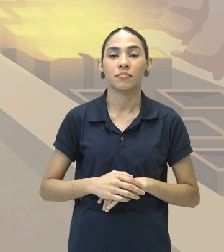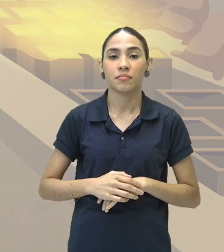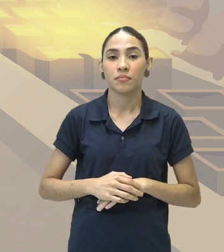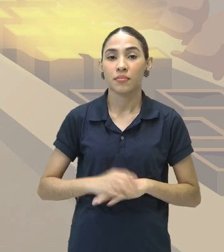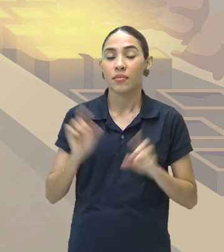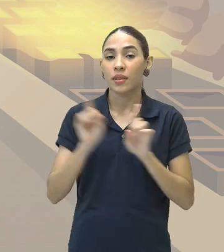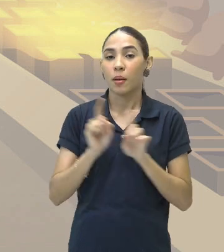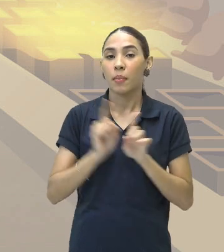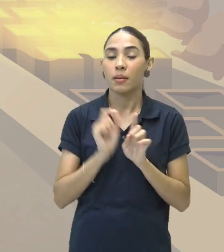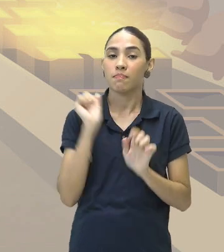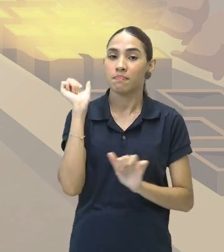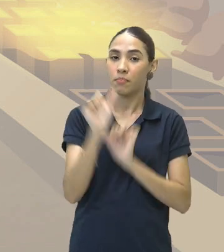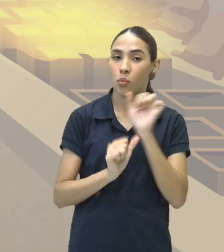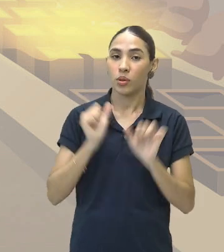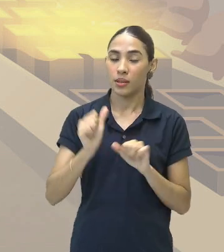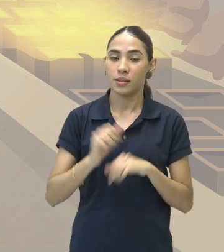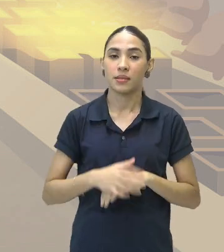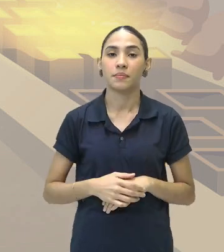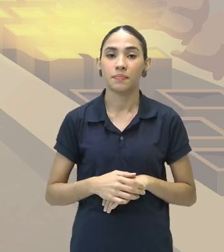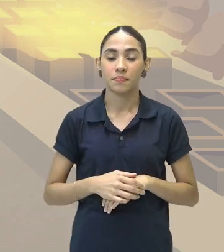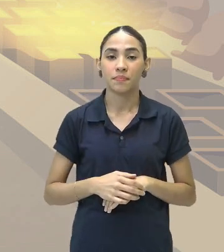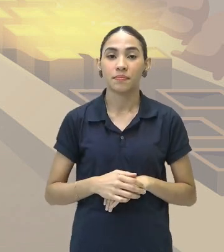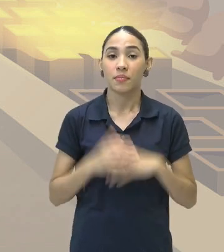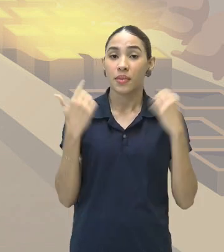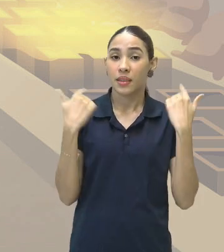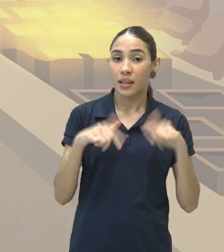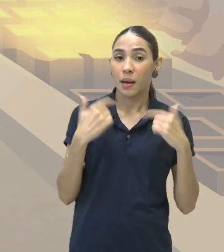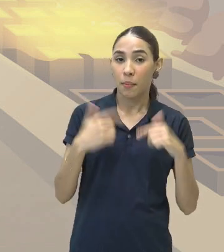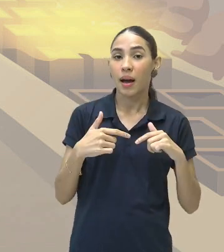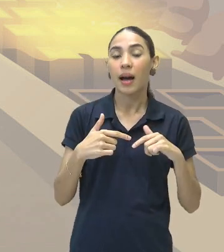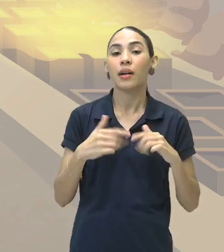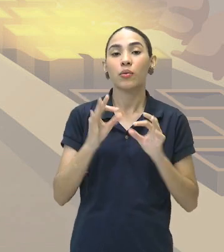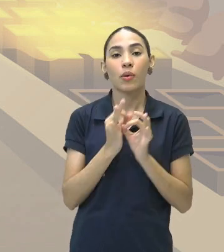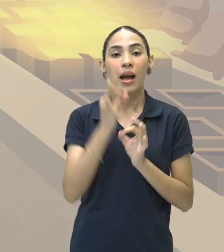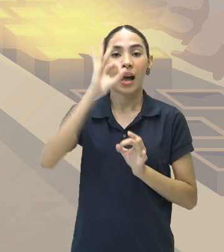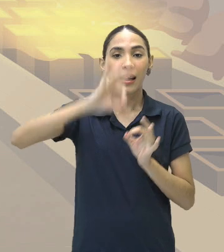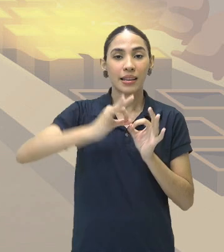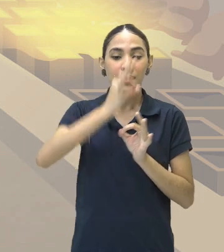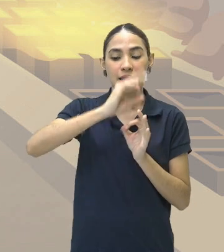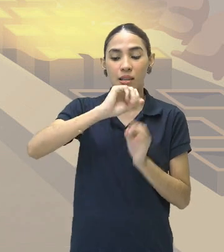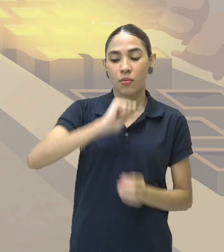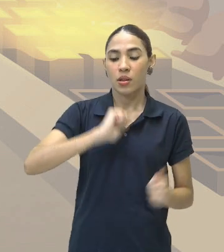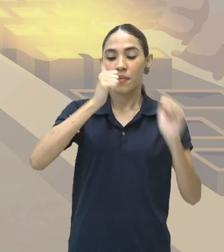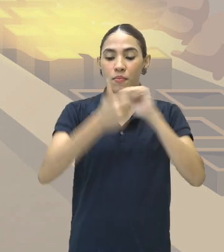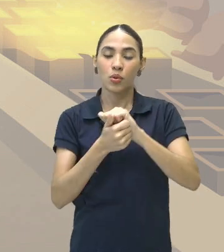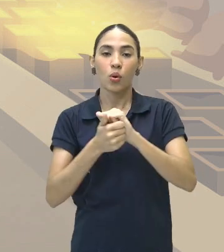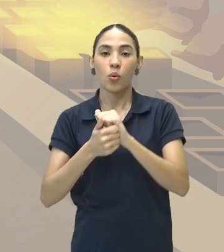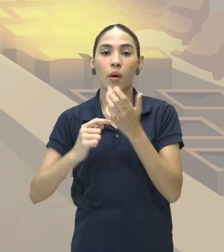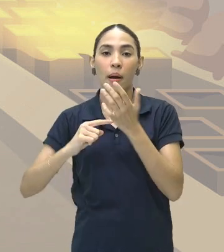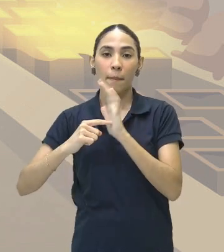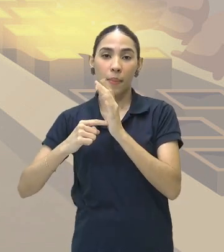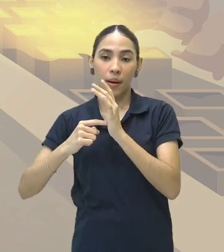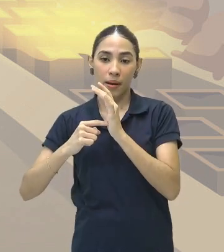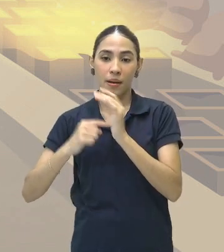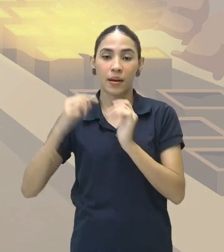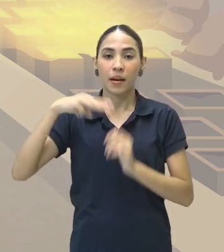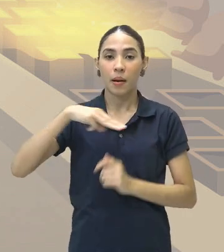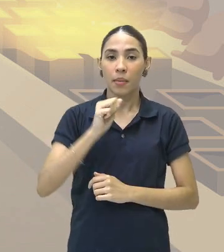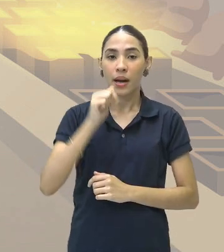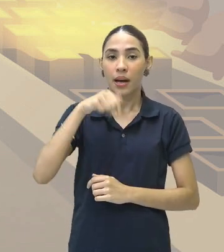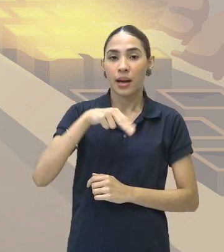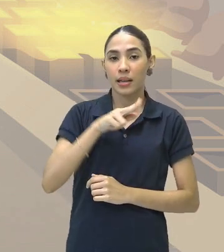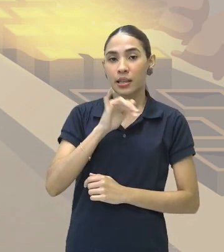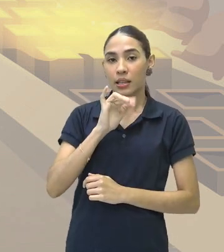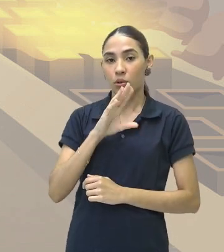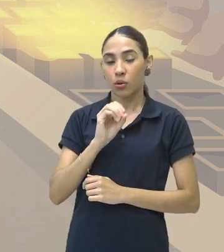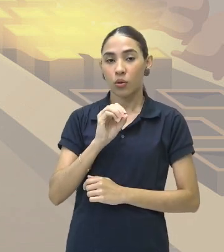aí dessa mudança desse trabalho artesanal para o trabalho da maquinofatura.